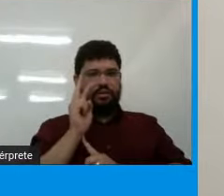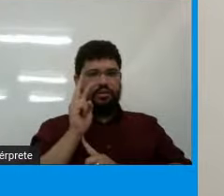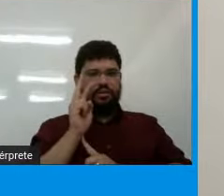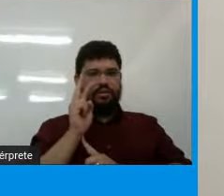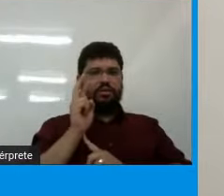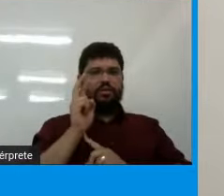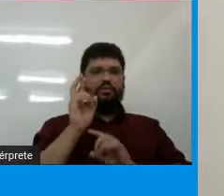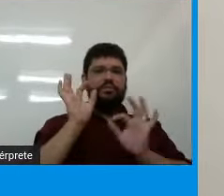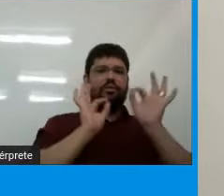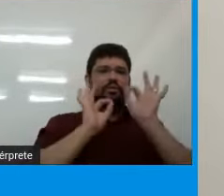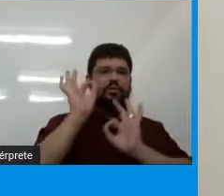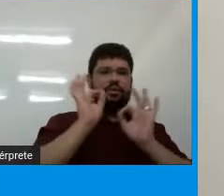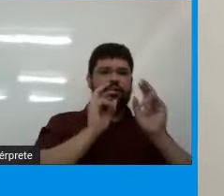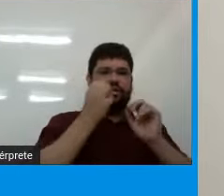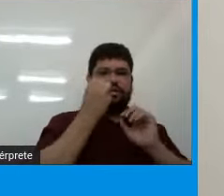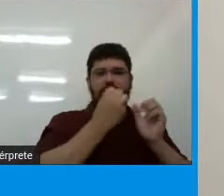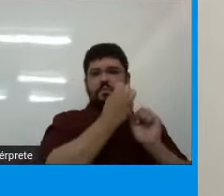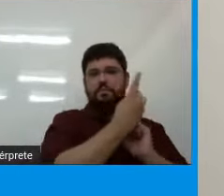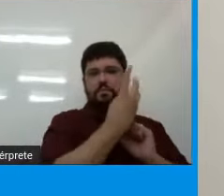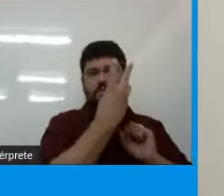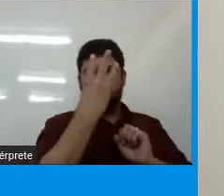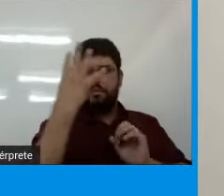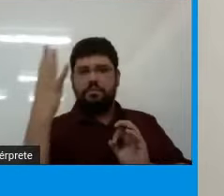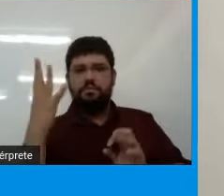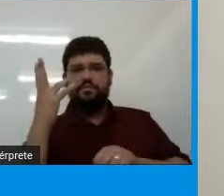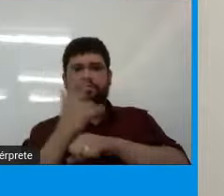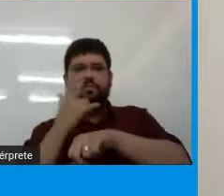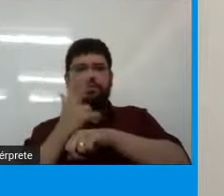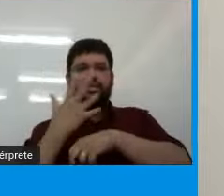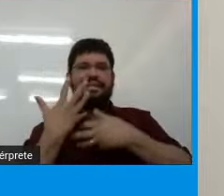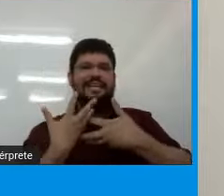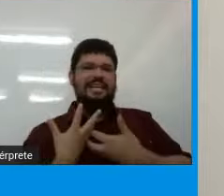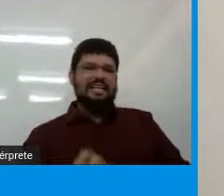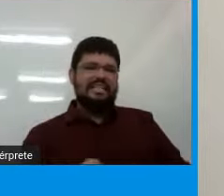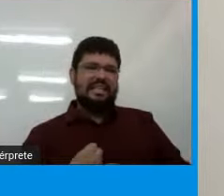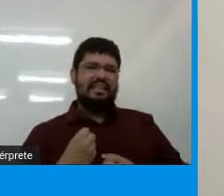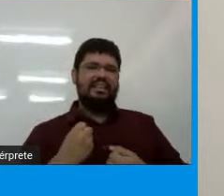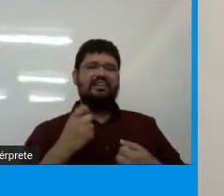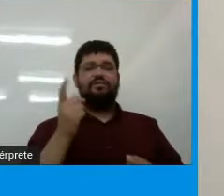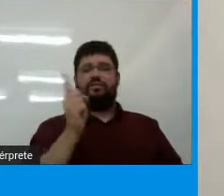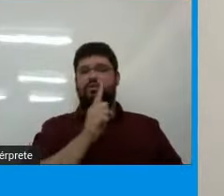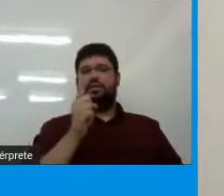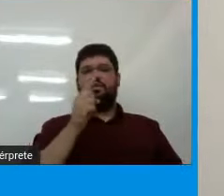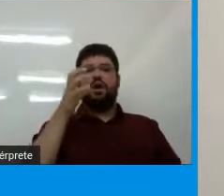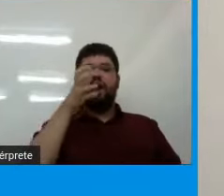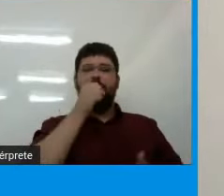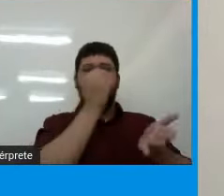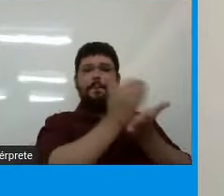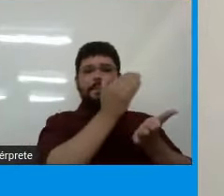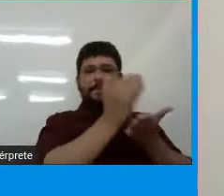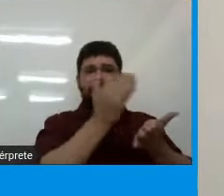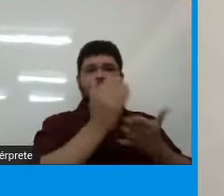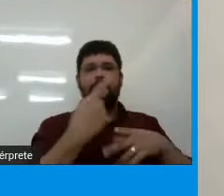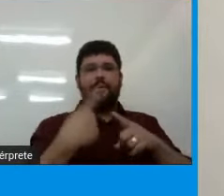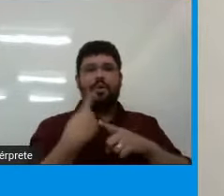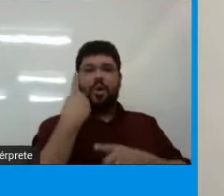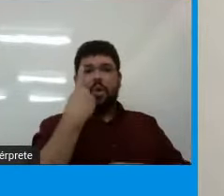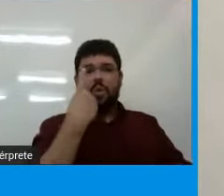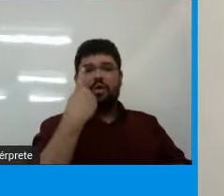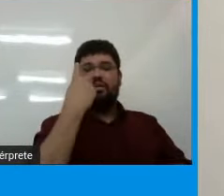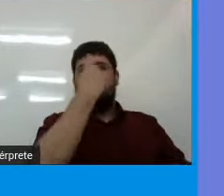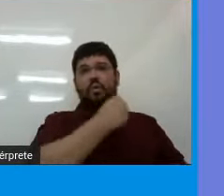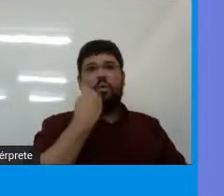menores. Assim, a informação fica menos cansativa e mais fácil de compartilhar em redes sociais e aplicativos de mensagem